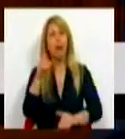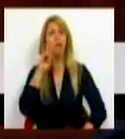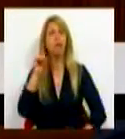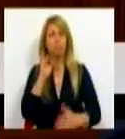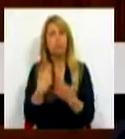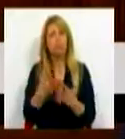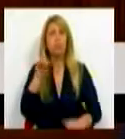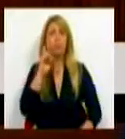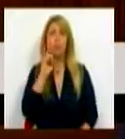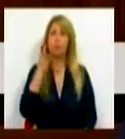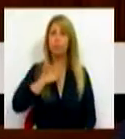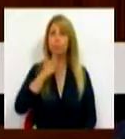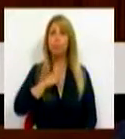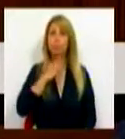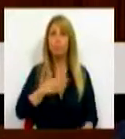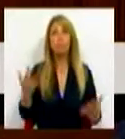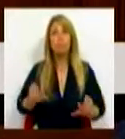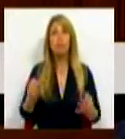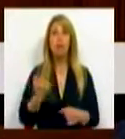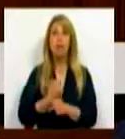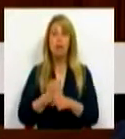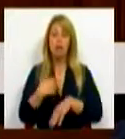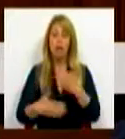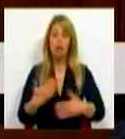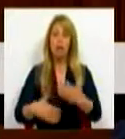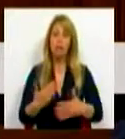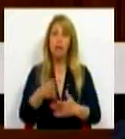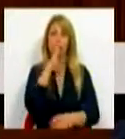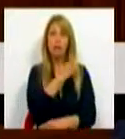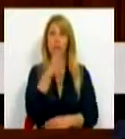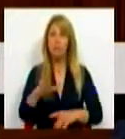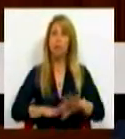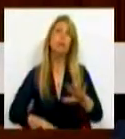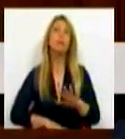de facto, no fundo, as atividades e as implementações que são feitas